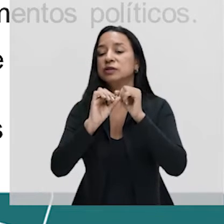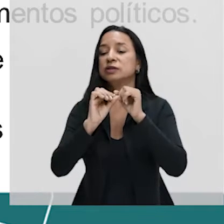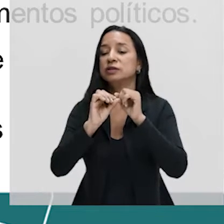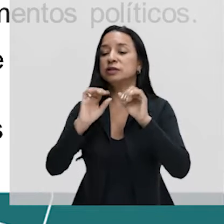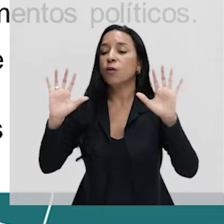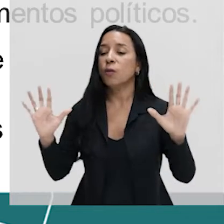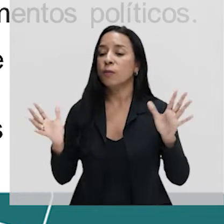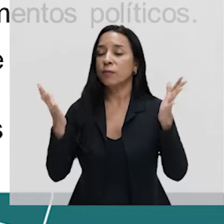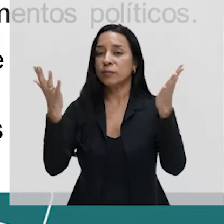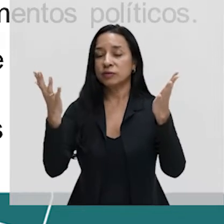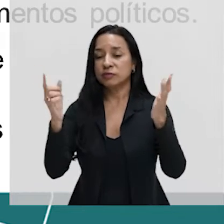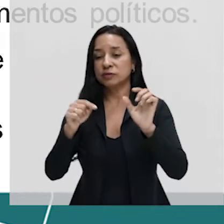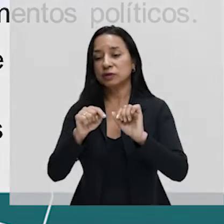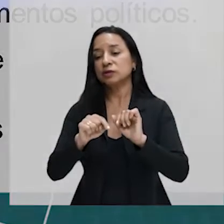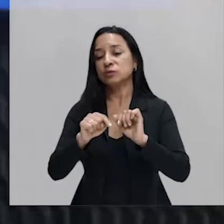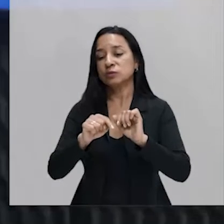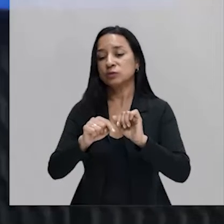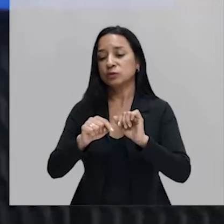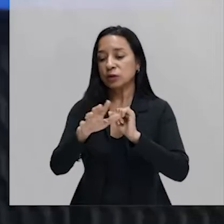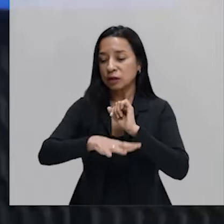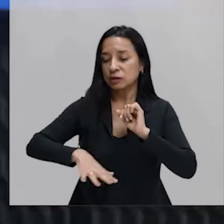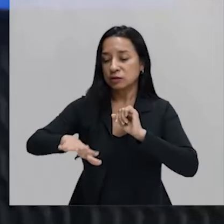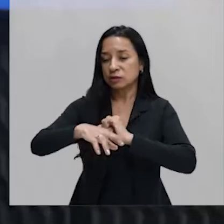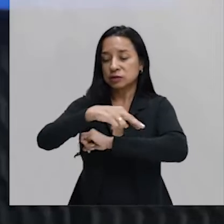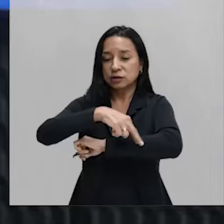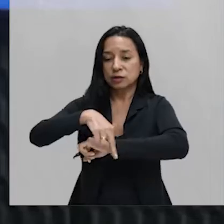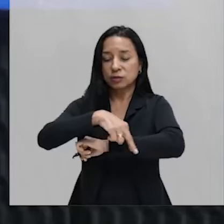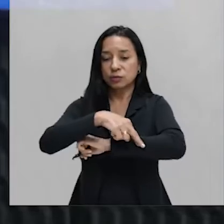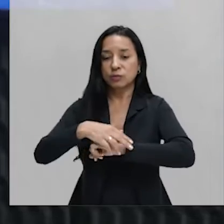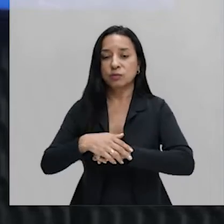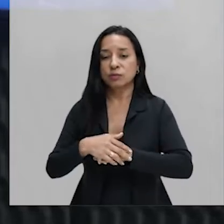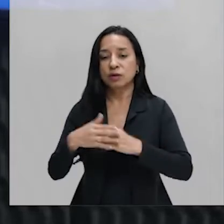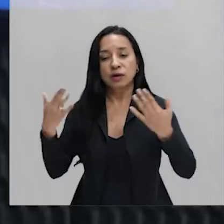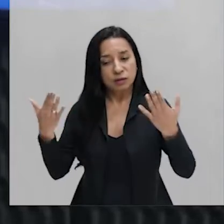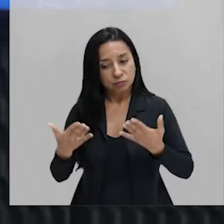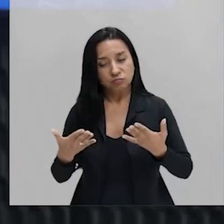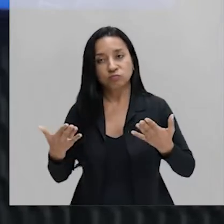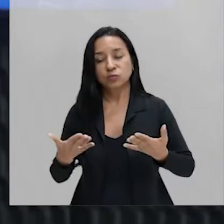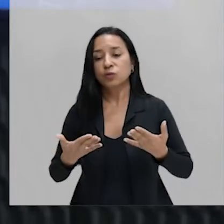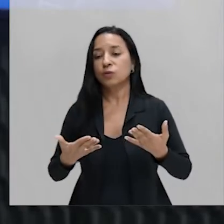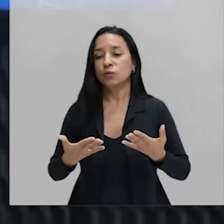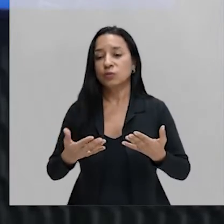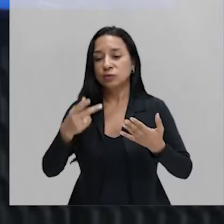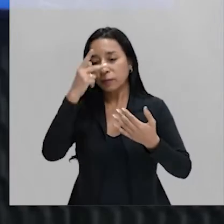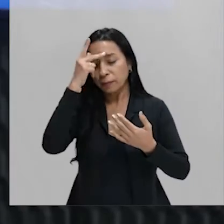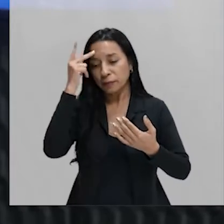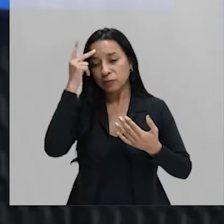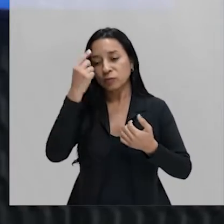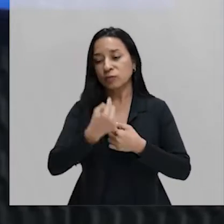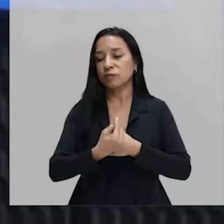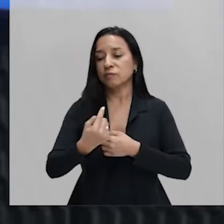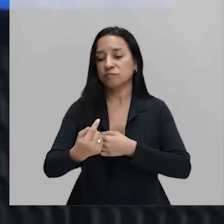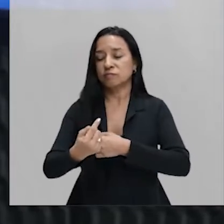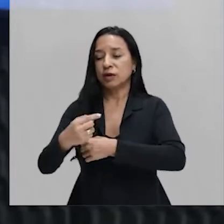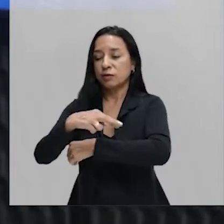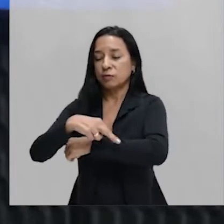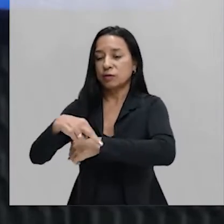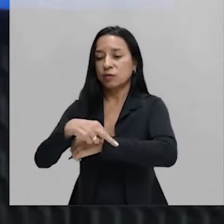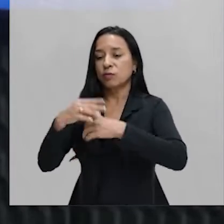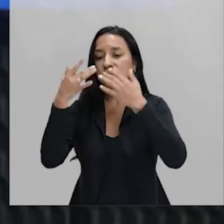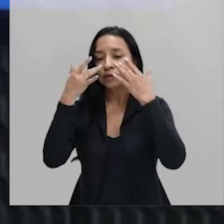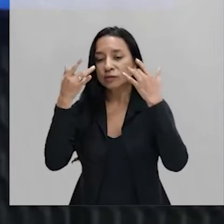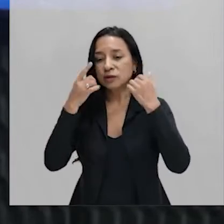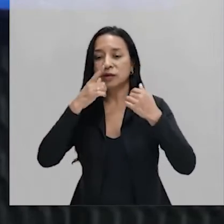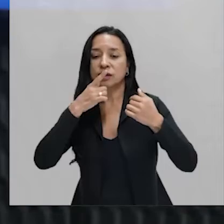manifestações nesse período de rua, chamada de comédia dell'arte. Só que atualmente, quando alguém vai para a rua que é artista, aí já